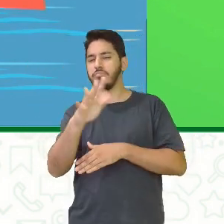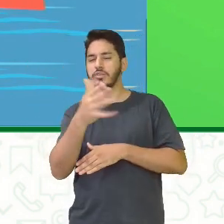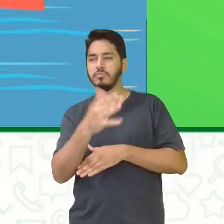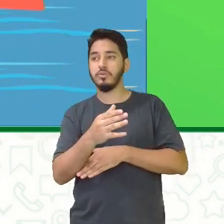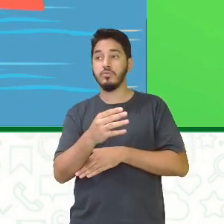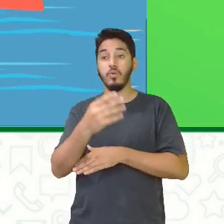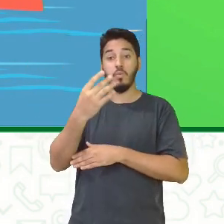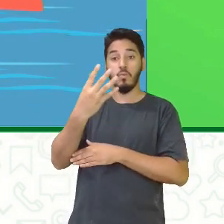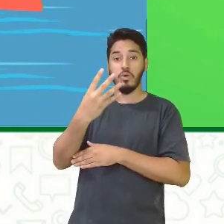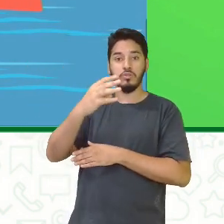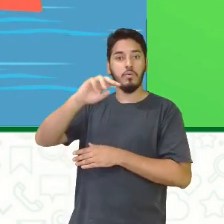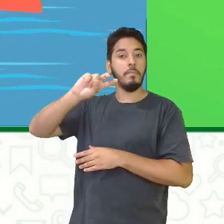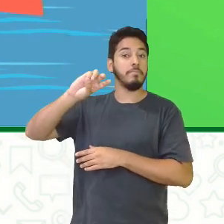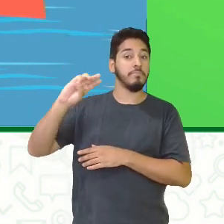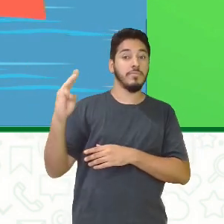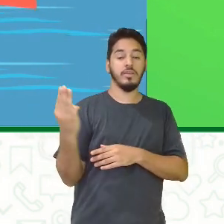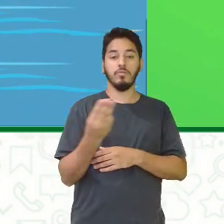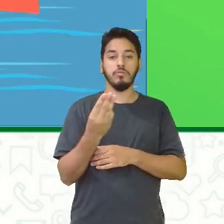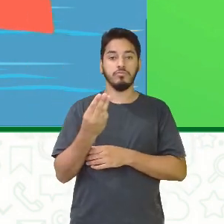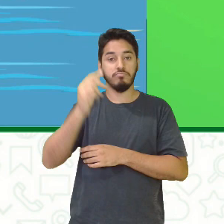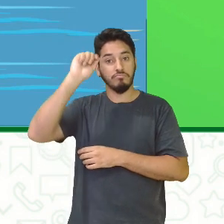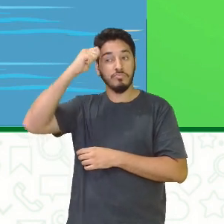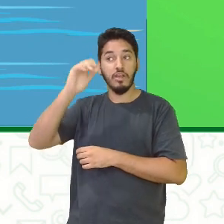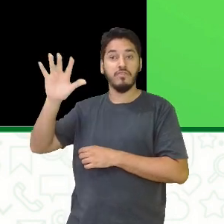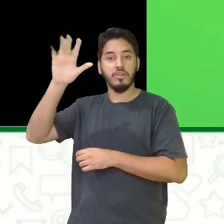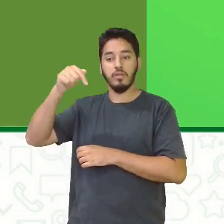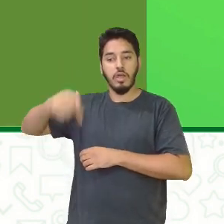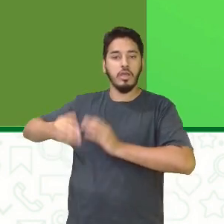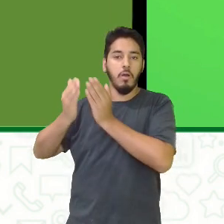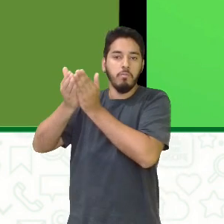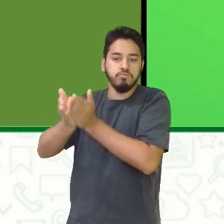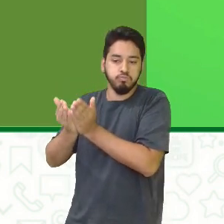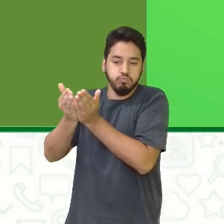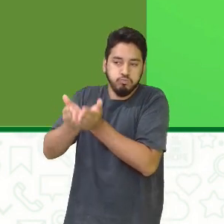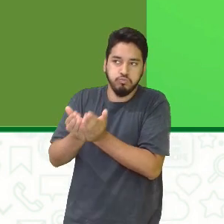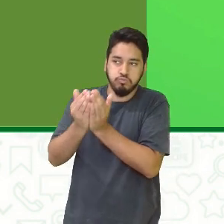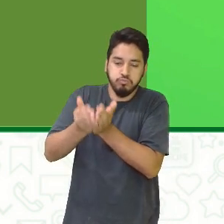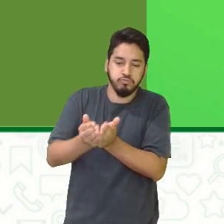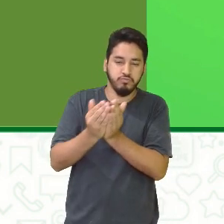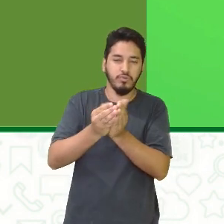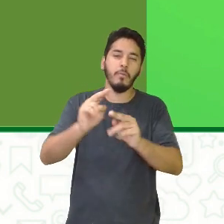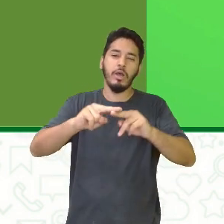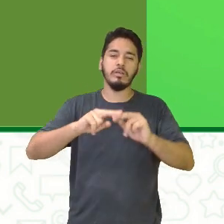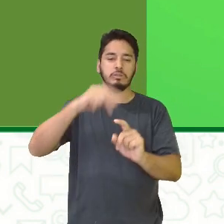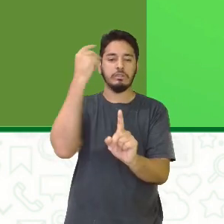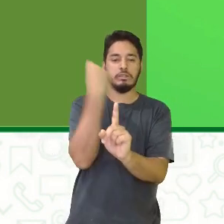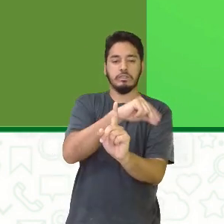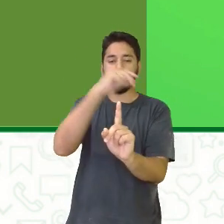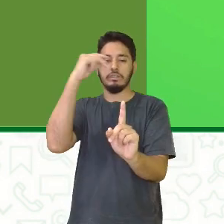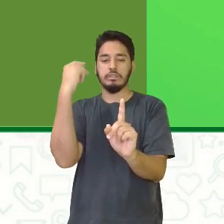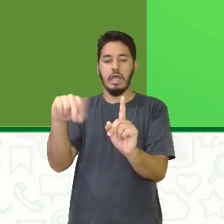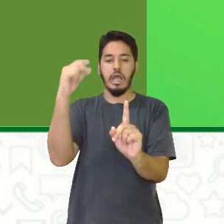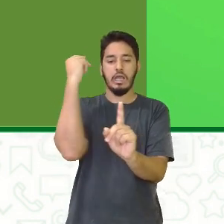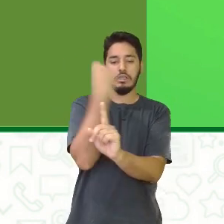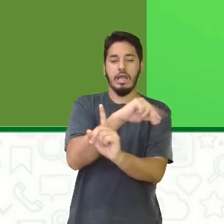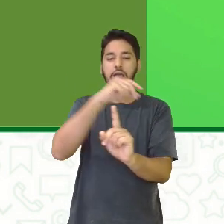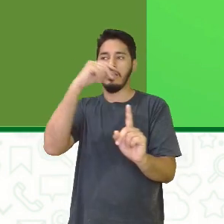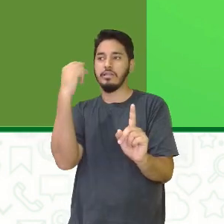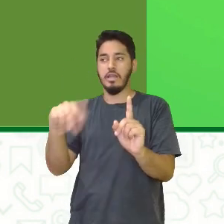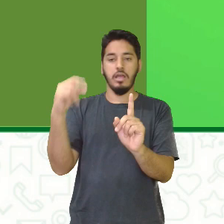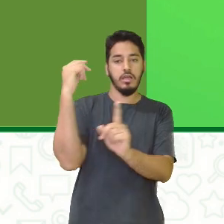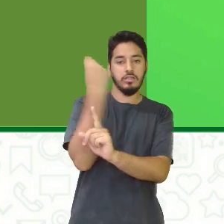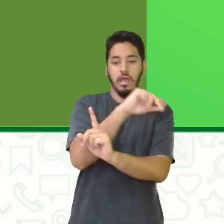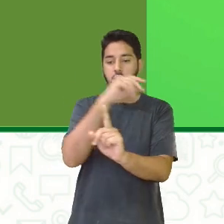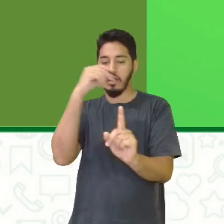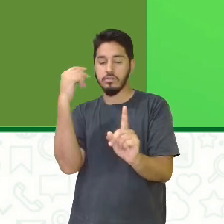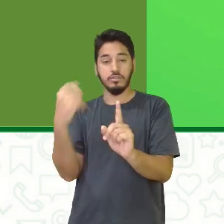4 milhões de africanos foram trazidos em navios negreiros. Em razão dos maus tratos, castigos e torturas, houve um elevado